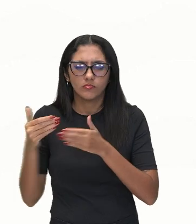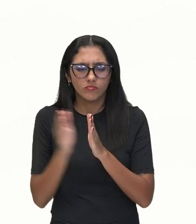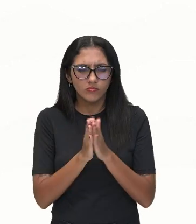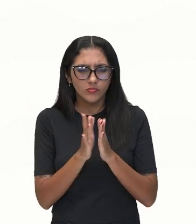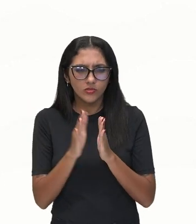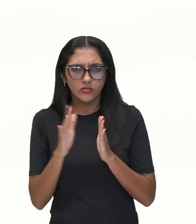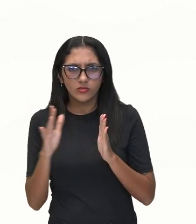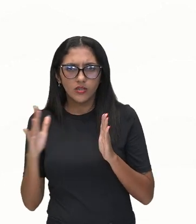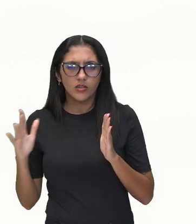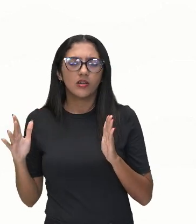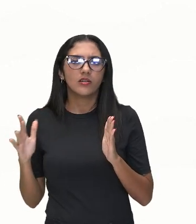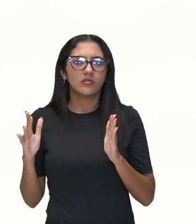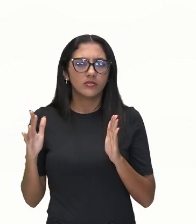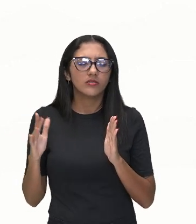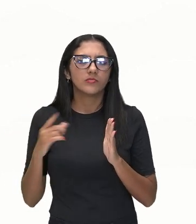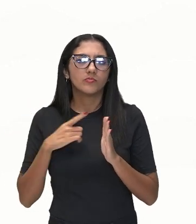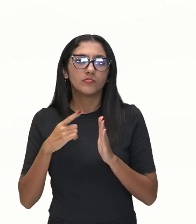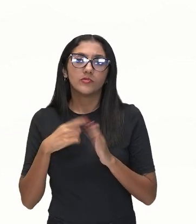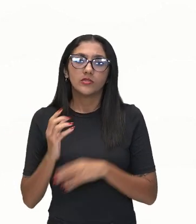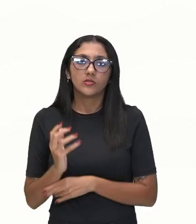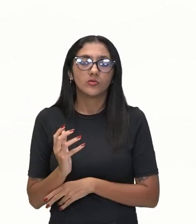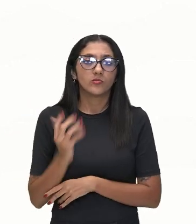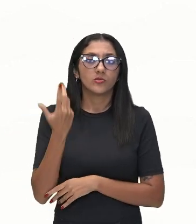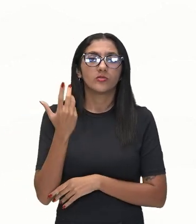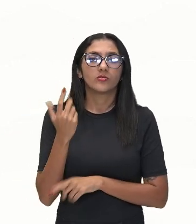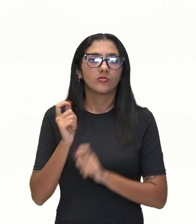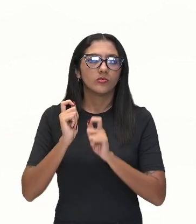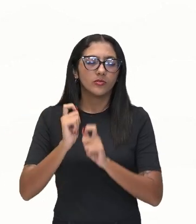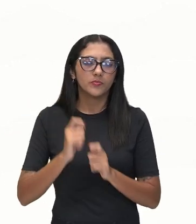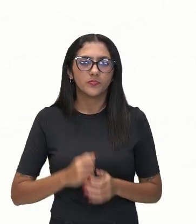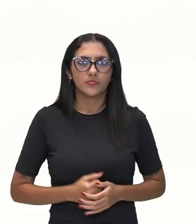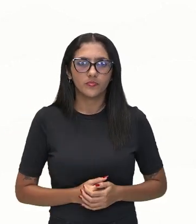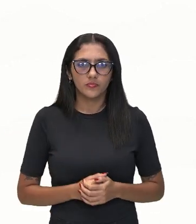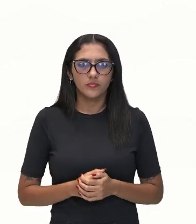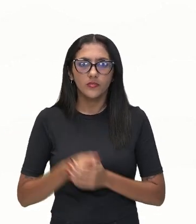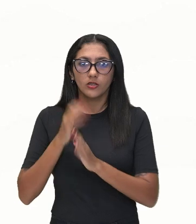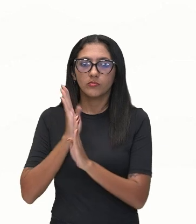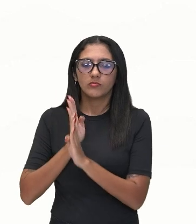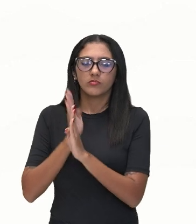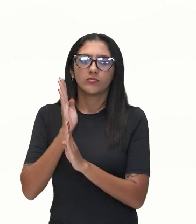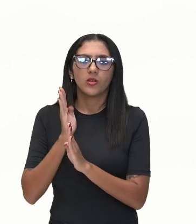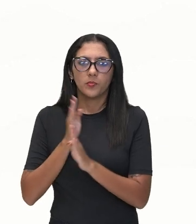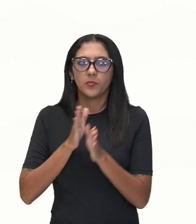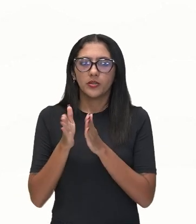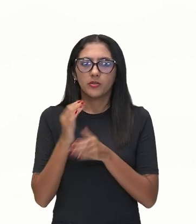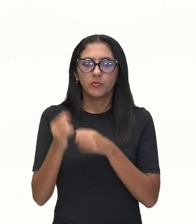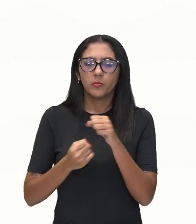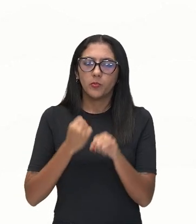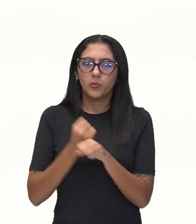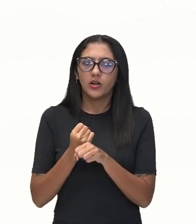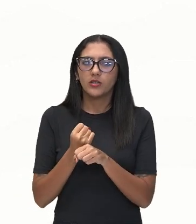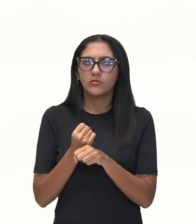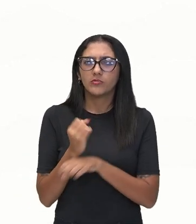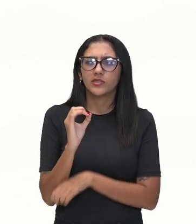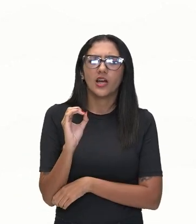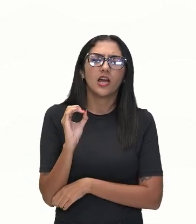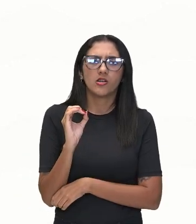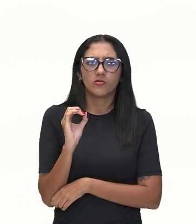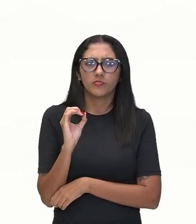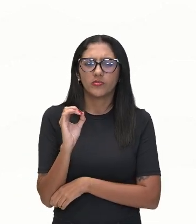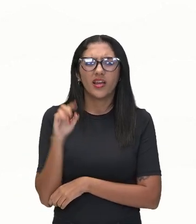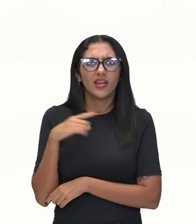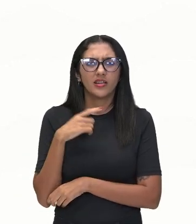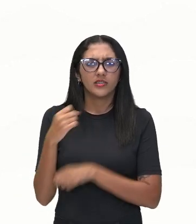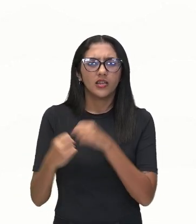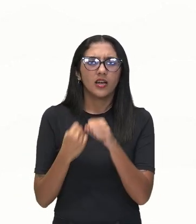até que se chegou ao ano zero, só para vocês compreenderem essa linha do tempo, né? Ano zero, e